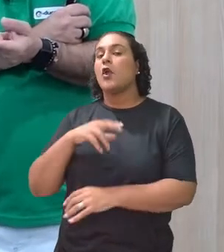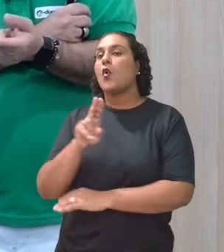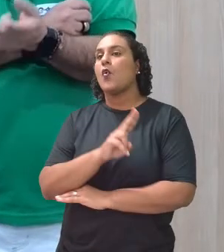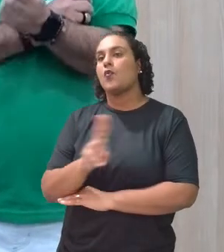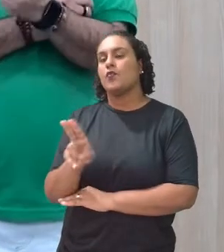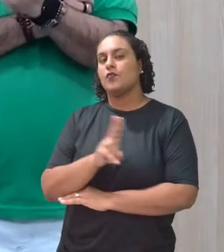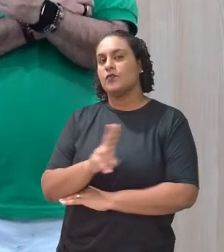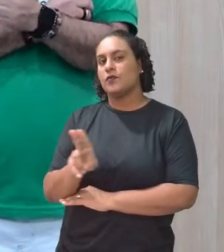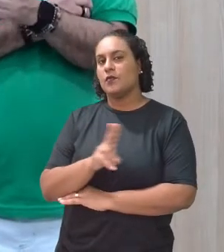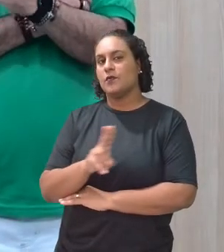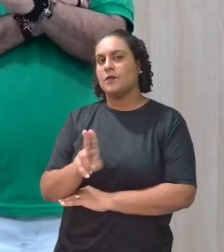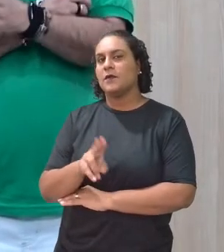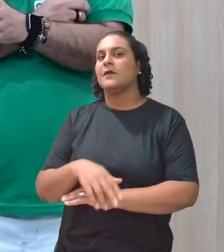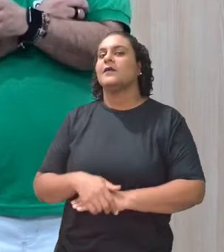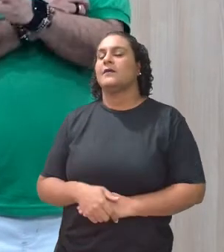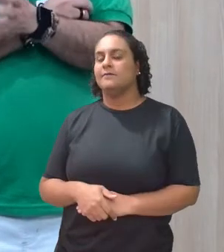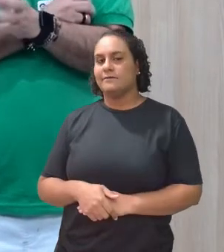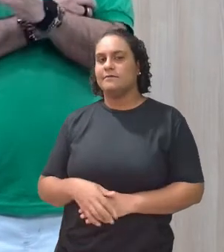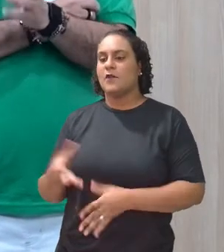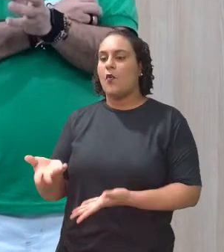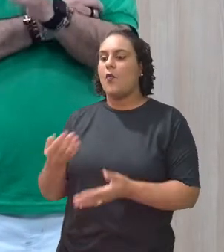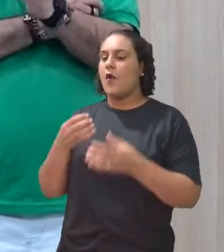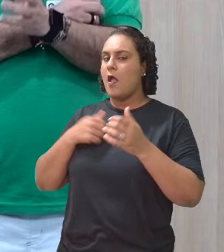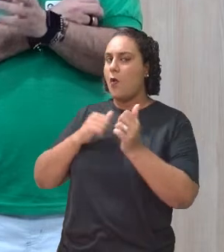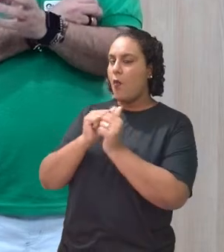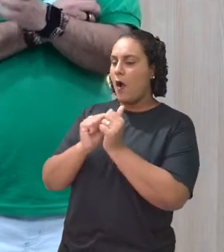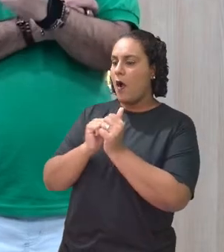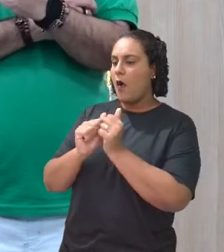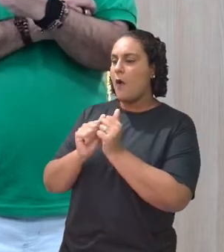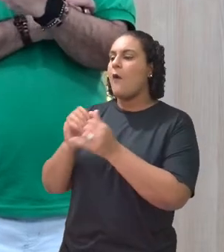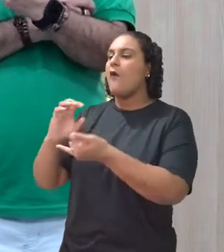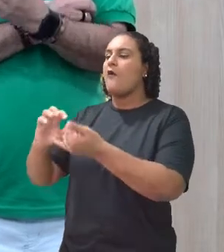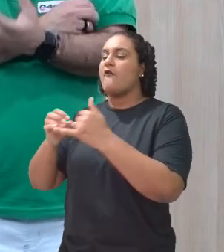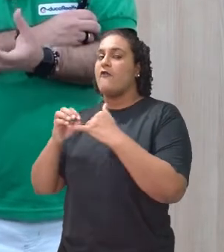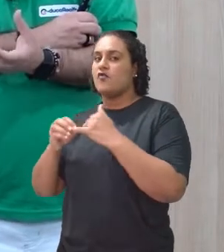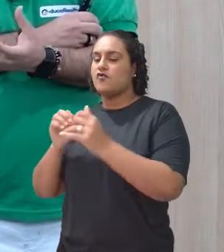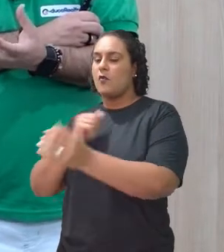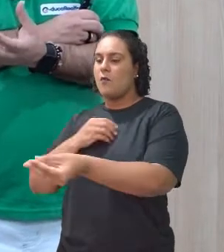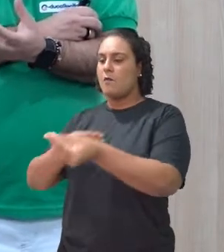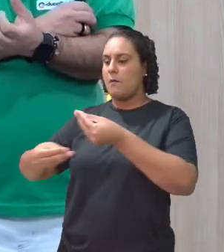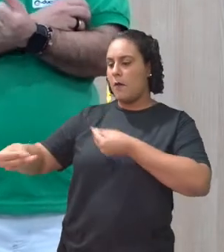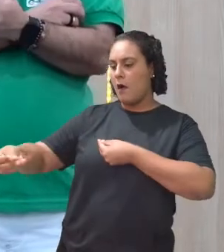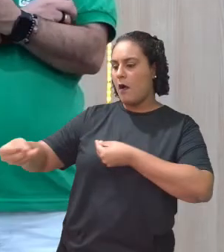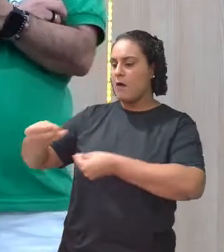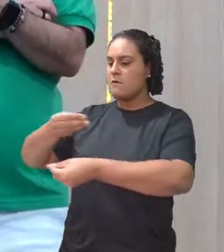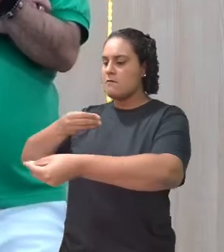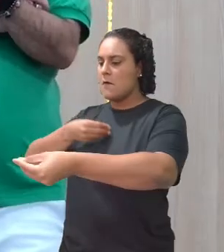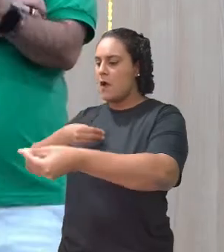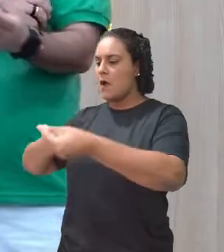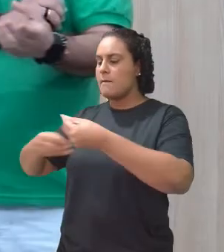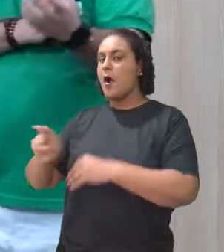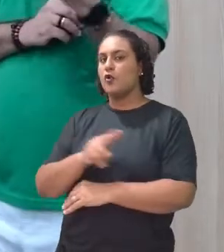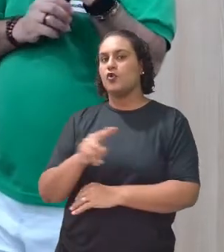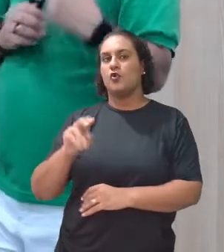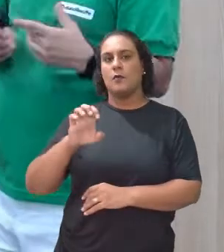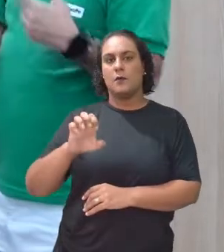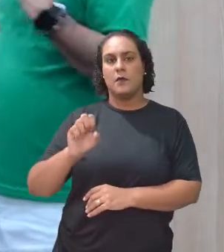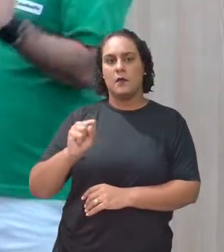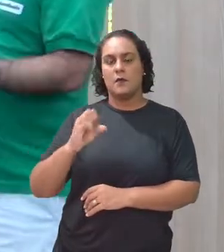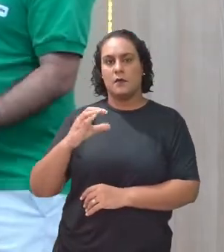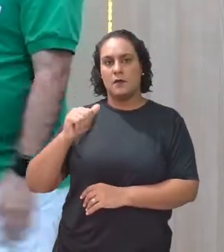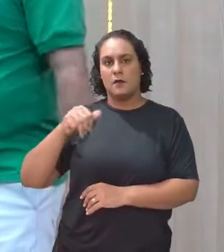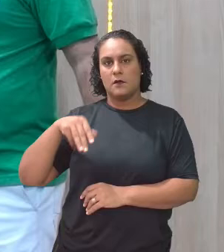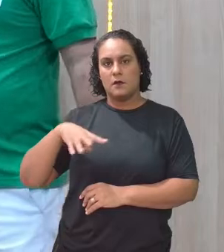nome. A gente chama esse comércio à base de trocas de escambo. Então, o comércio era muito